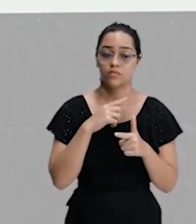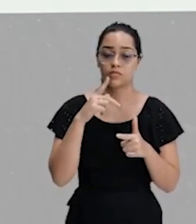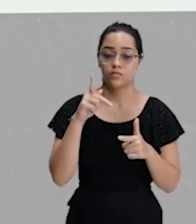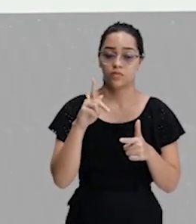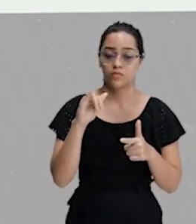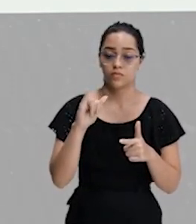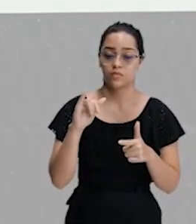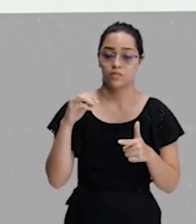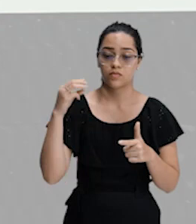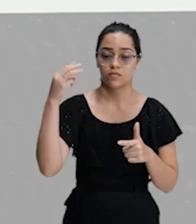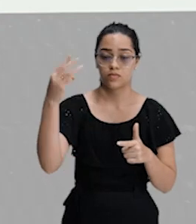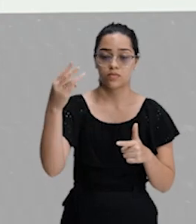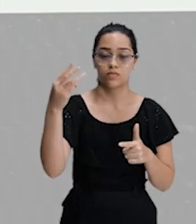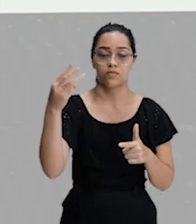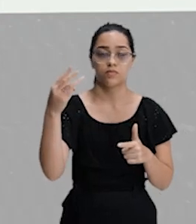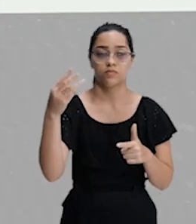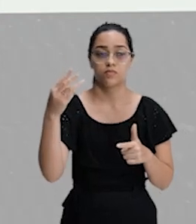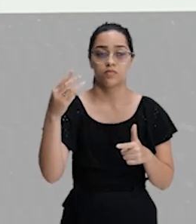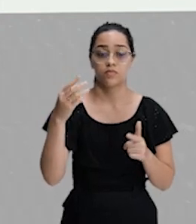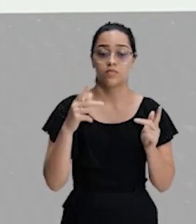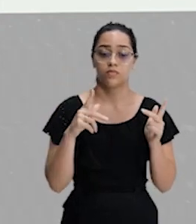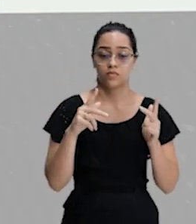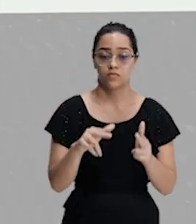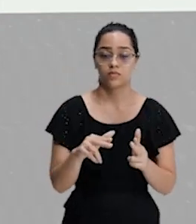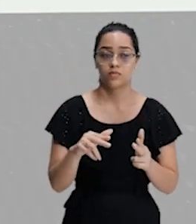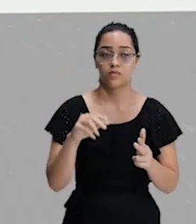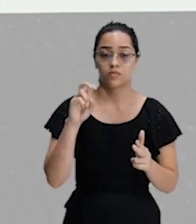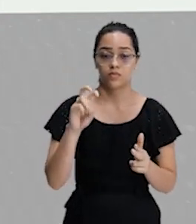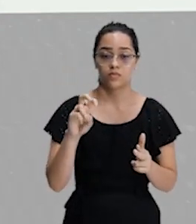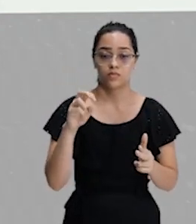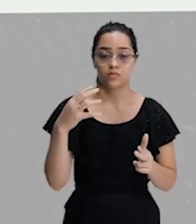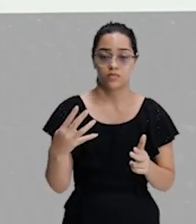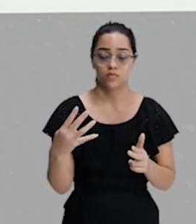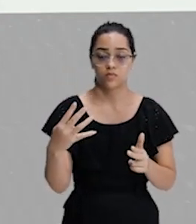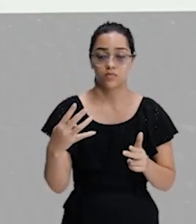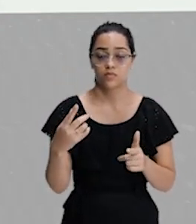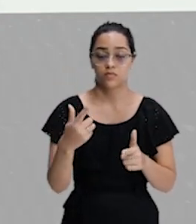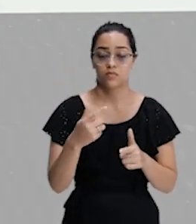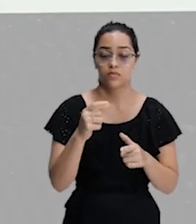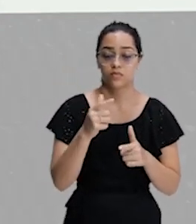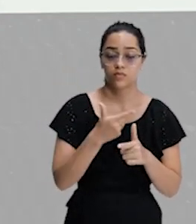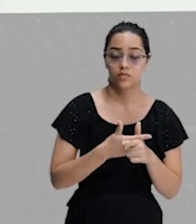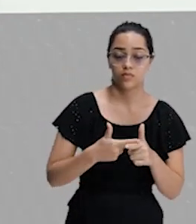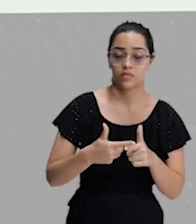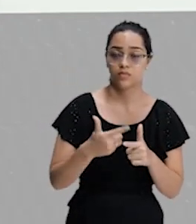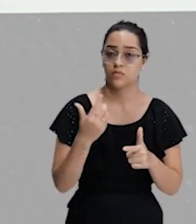ao cubo vai ser igual a 54 dividido por 2.